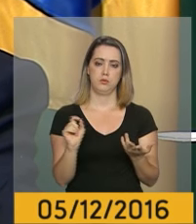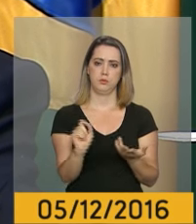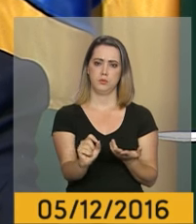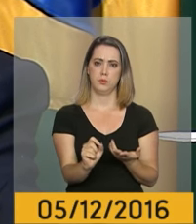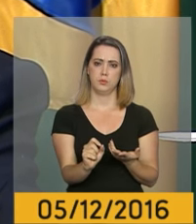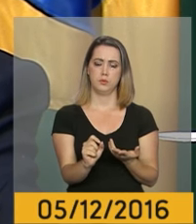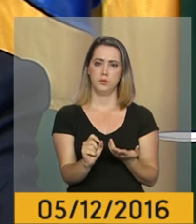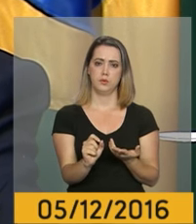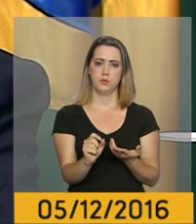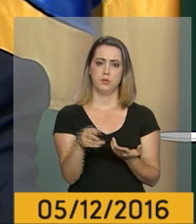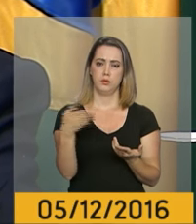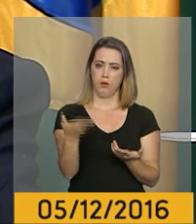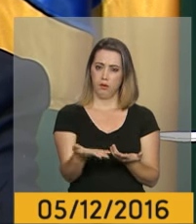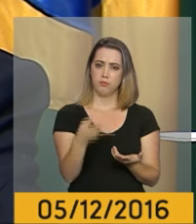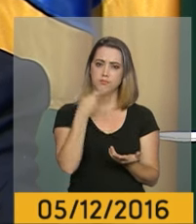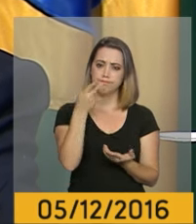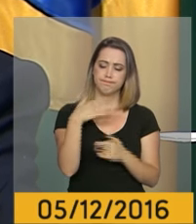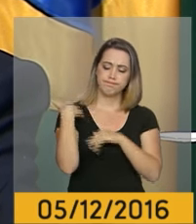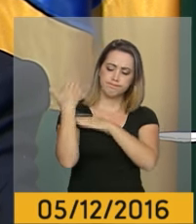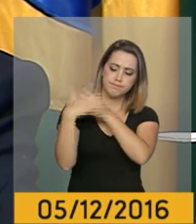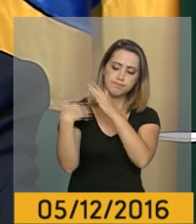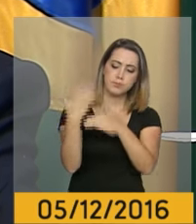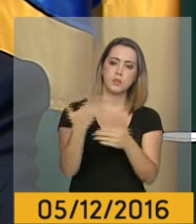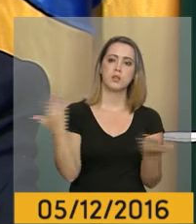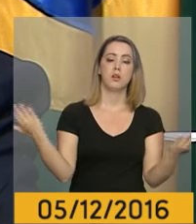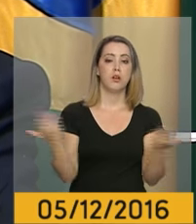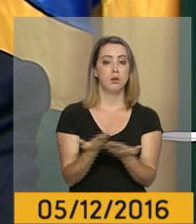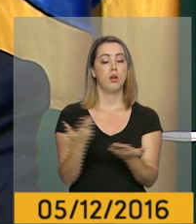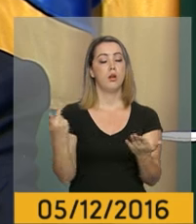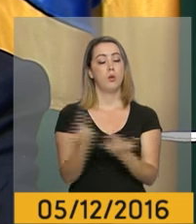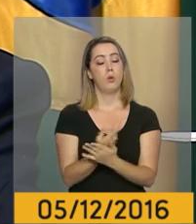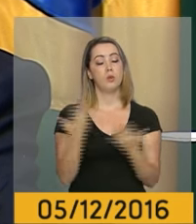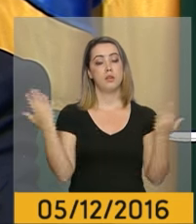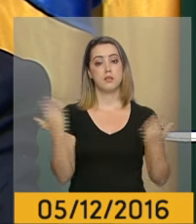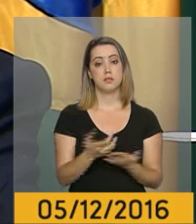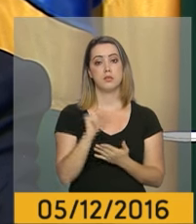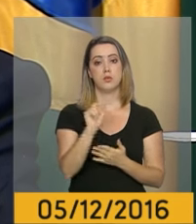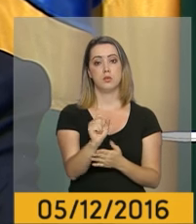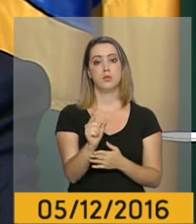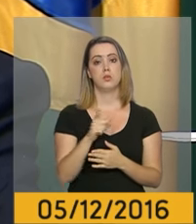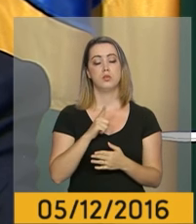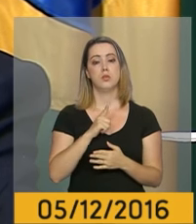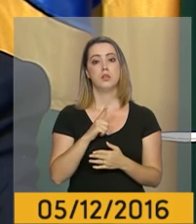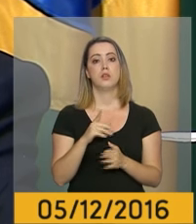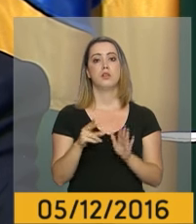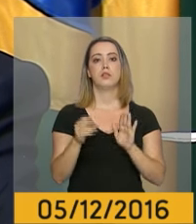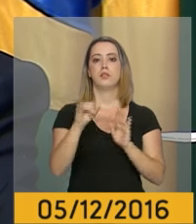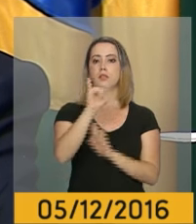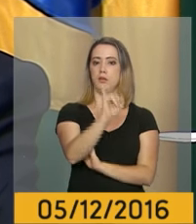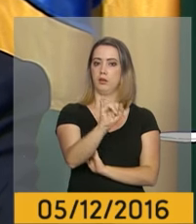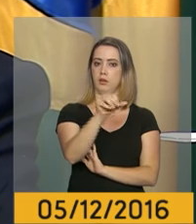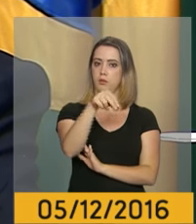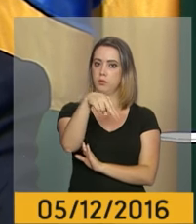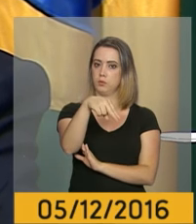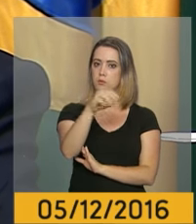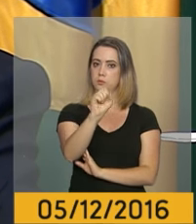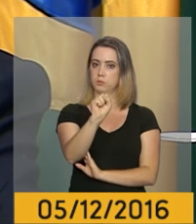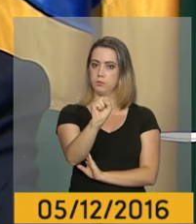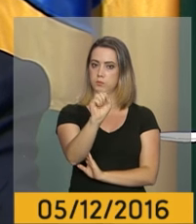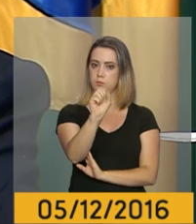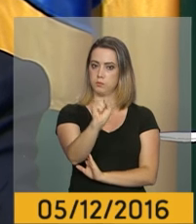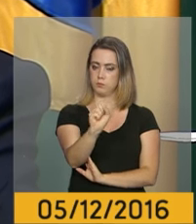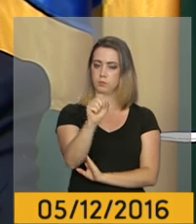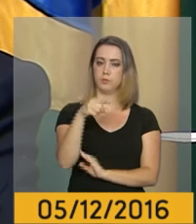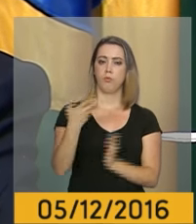nesse contexto que eu estou mencionando, é que entra a questão da previdência social, porque ela é